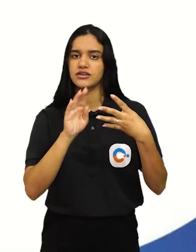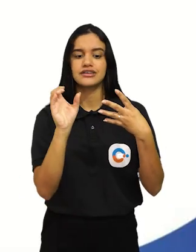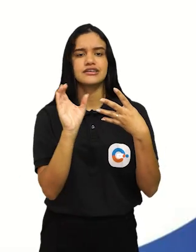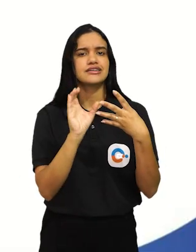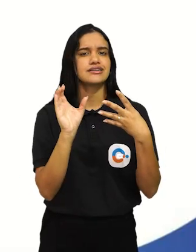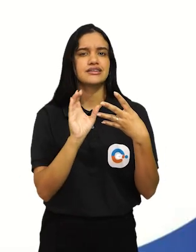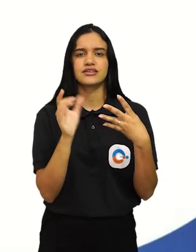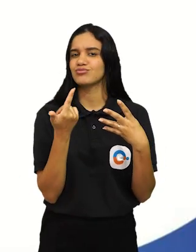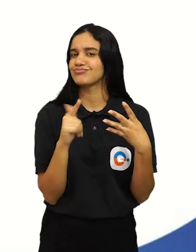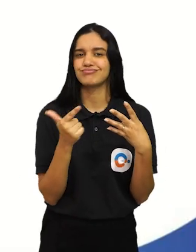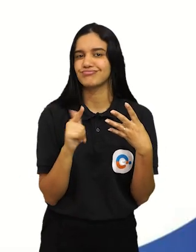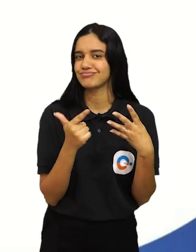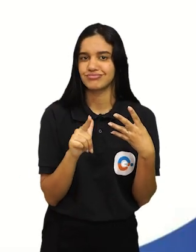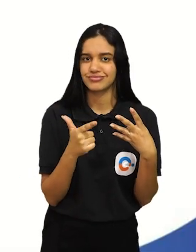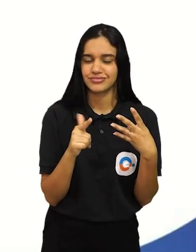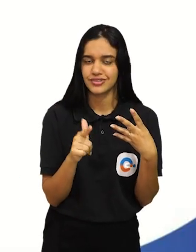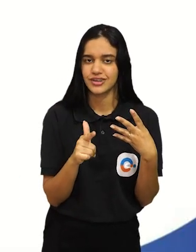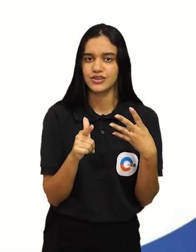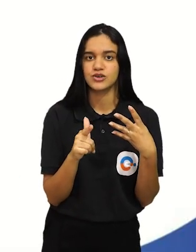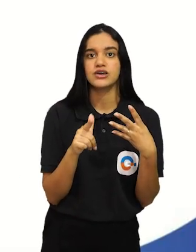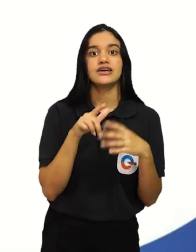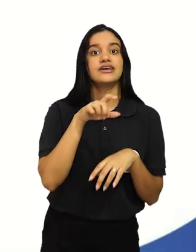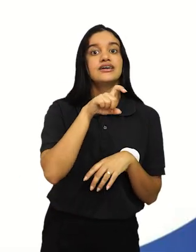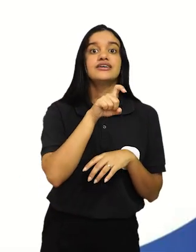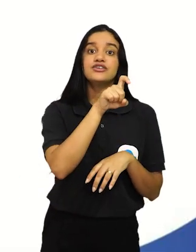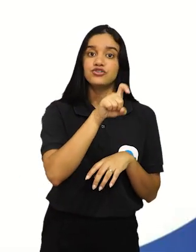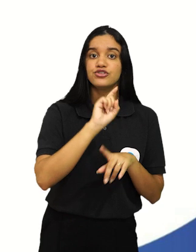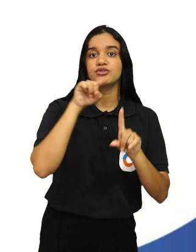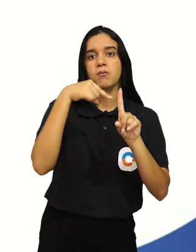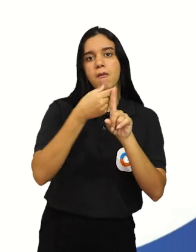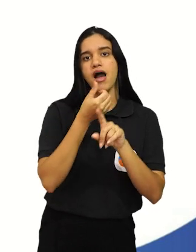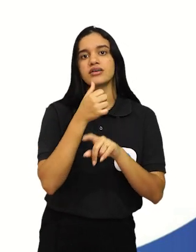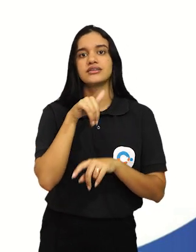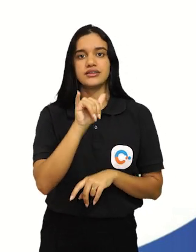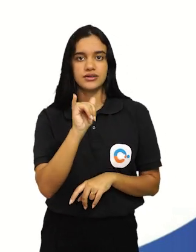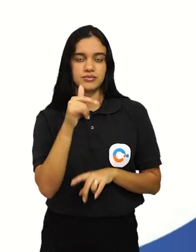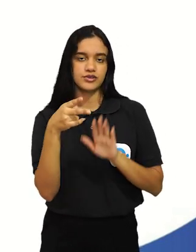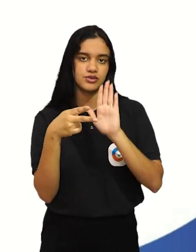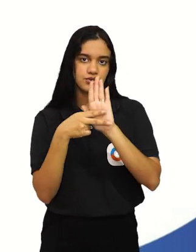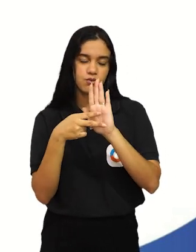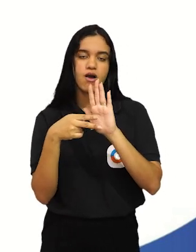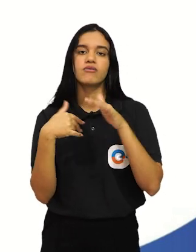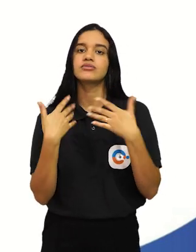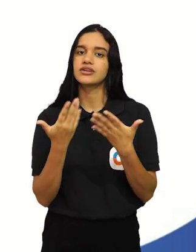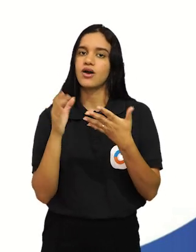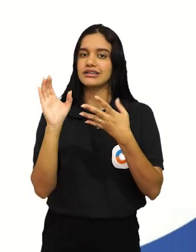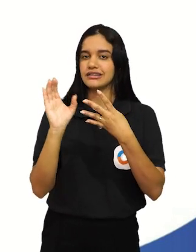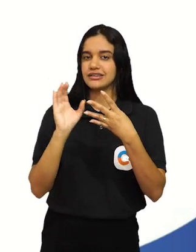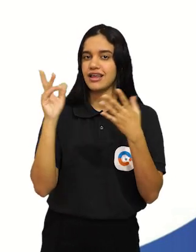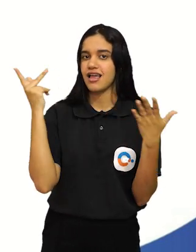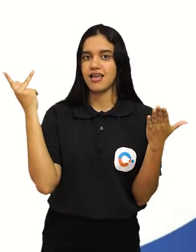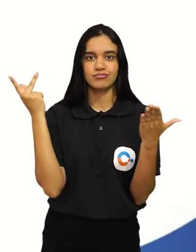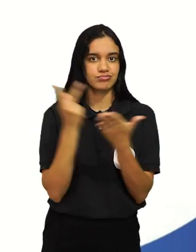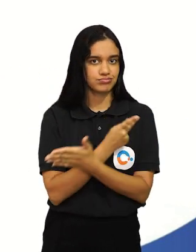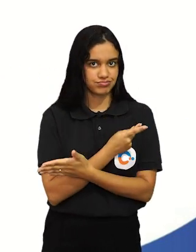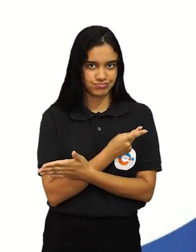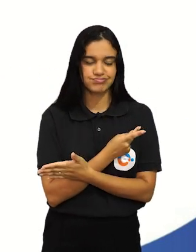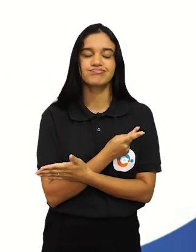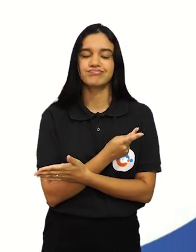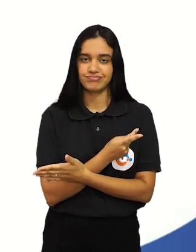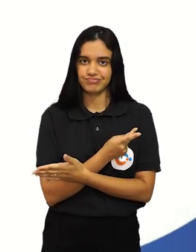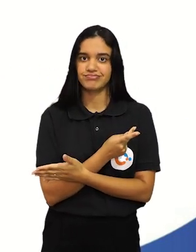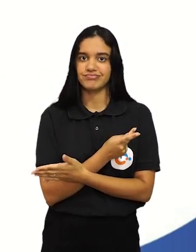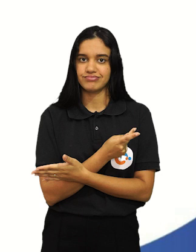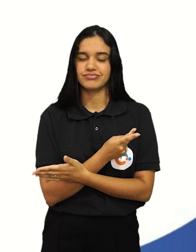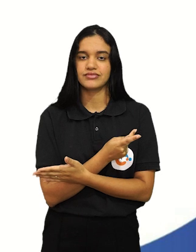eu não tenho nenhuma das duas equações x + y = 60 então a letra C já está eliminada de